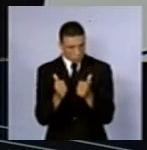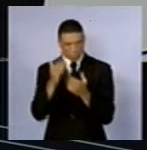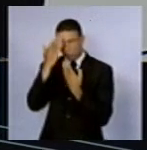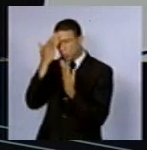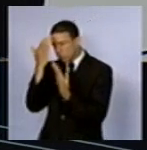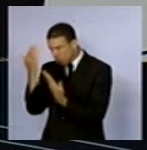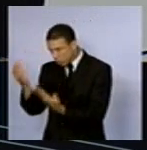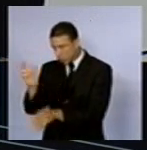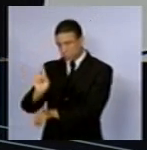Carlos Alberto matar da An